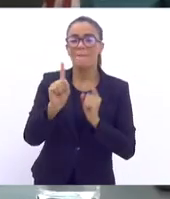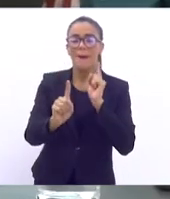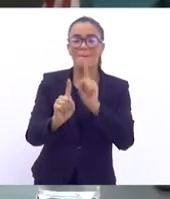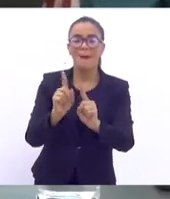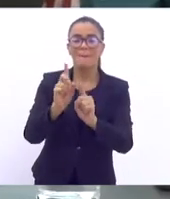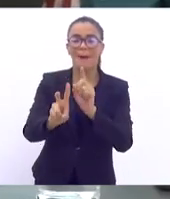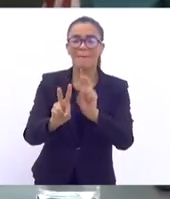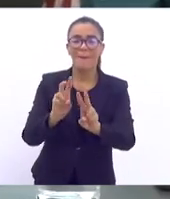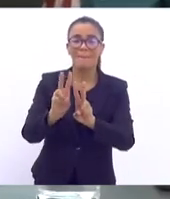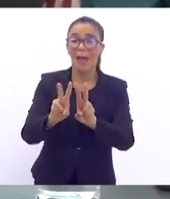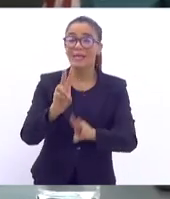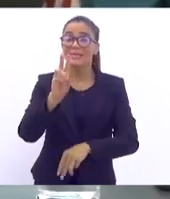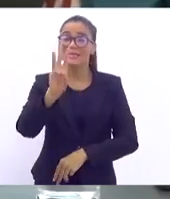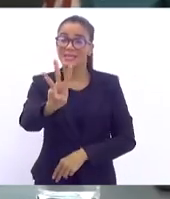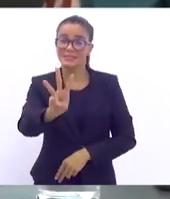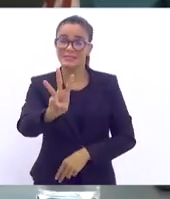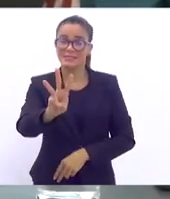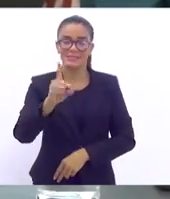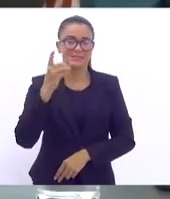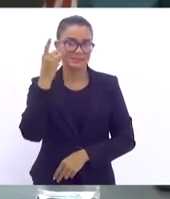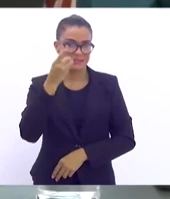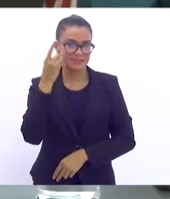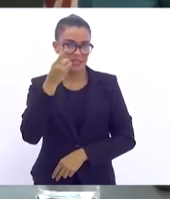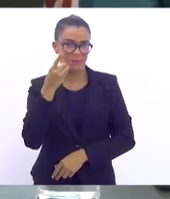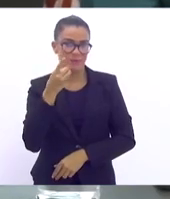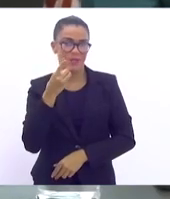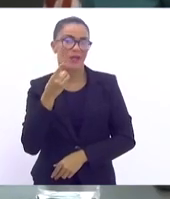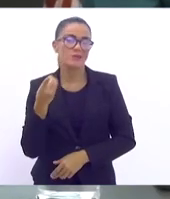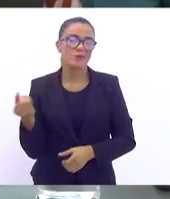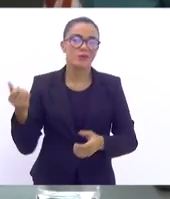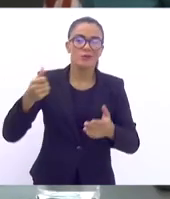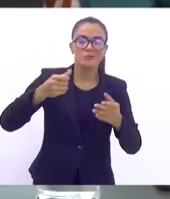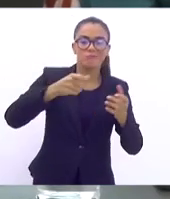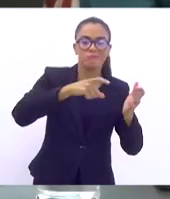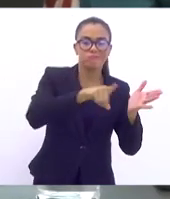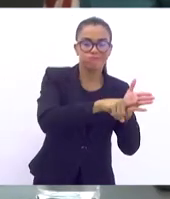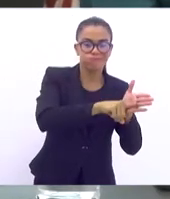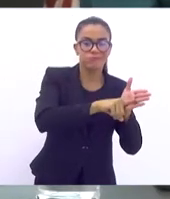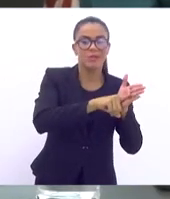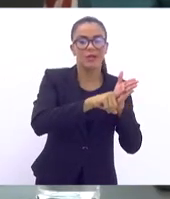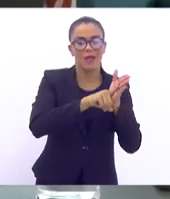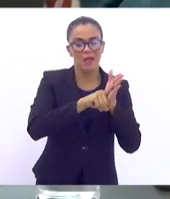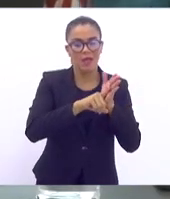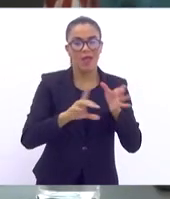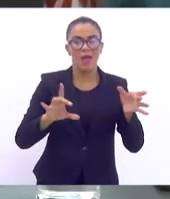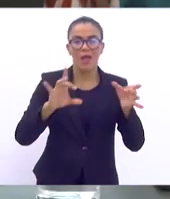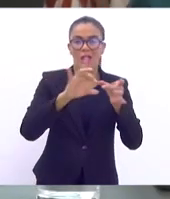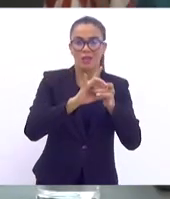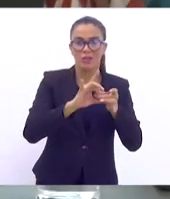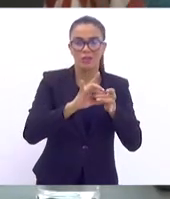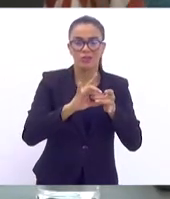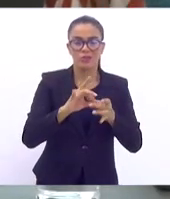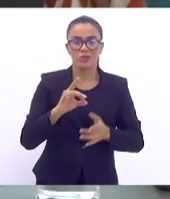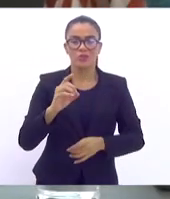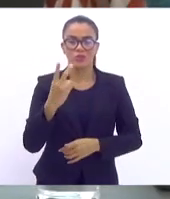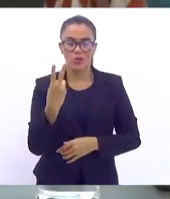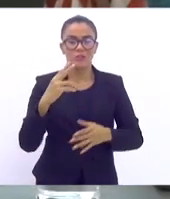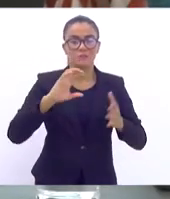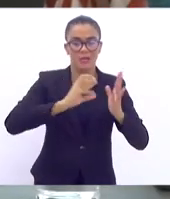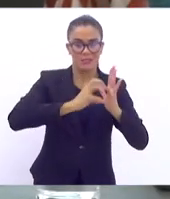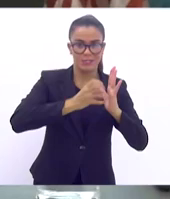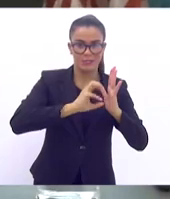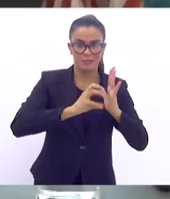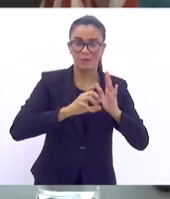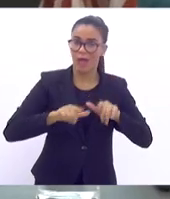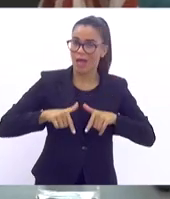no mínimo três deputados filiados ao mínimo a dois partidos políticos tendo por objetivo uma ação